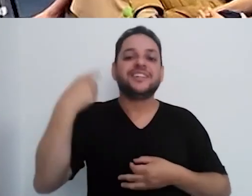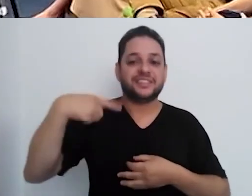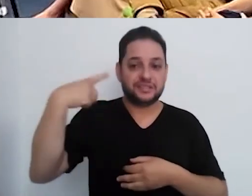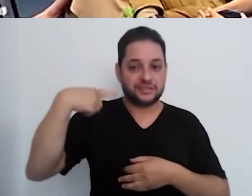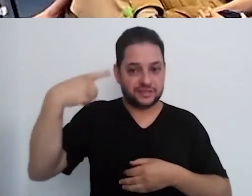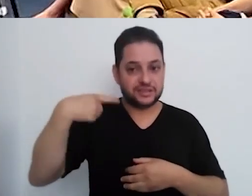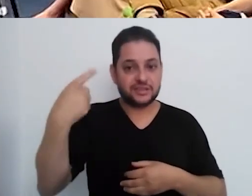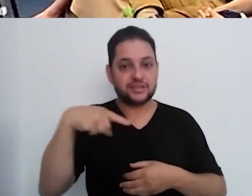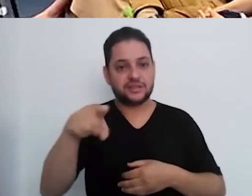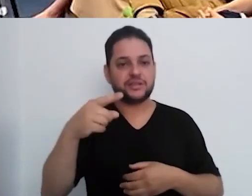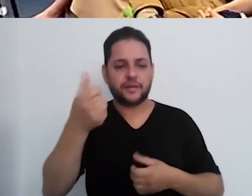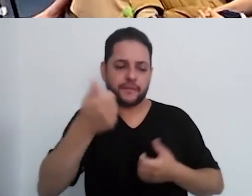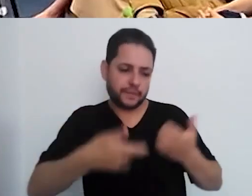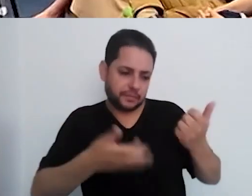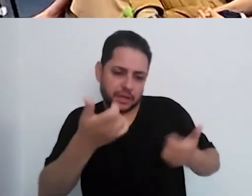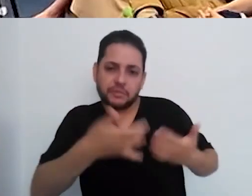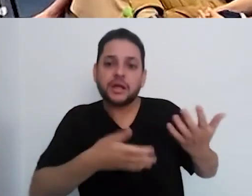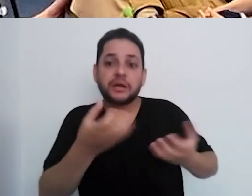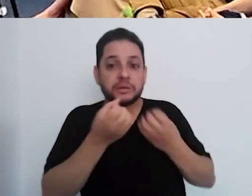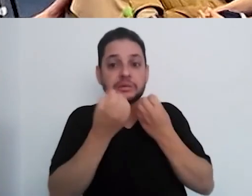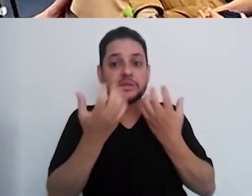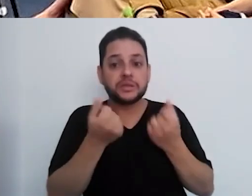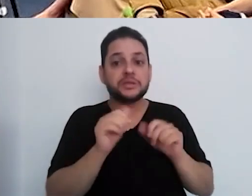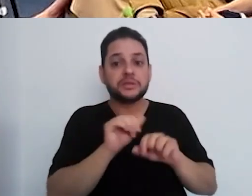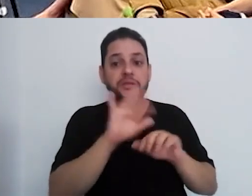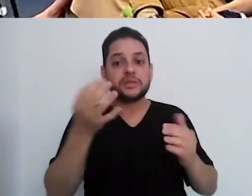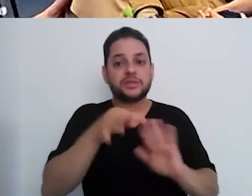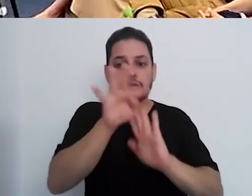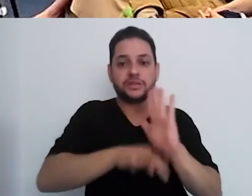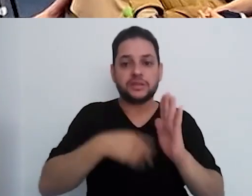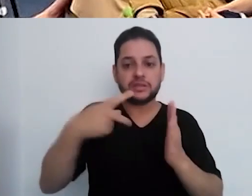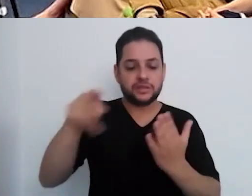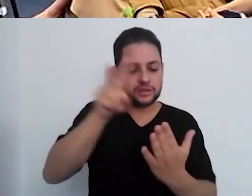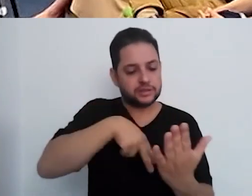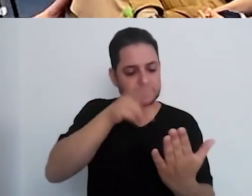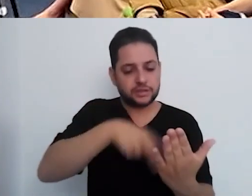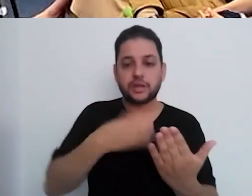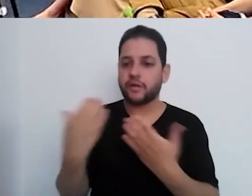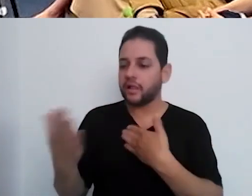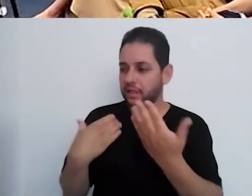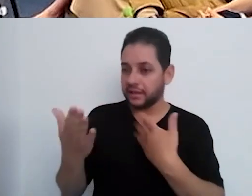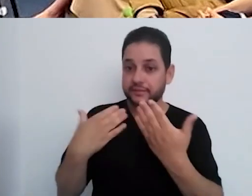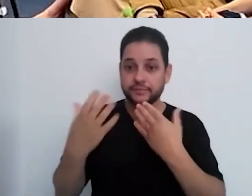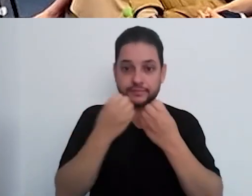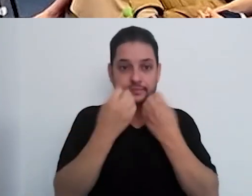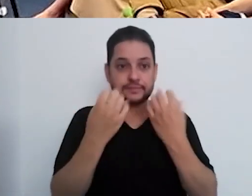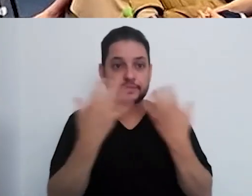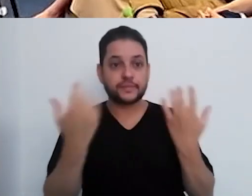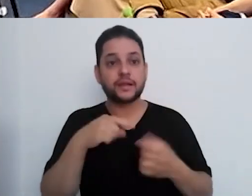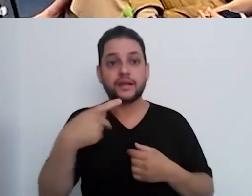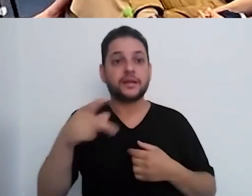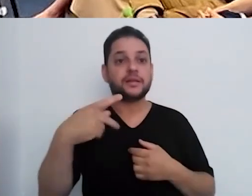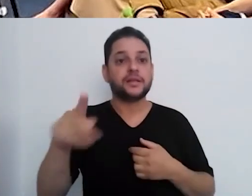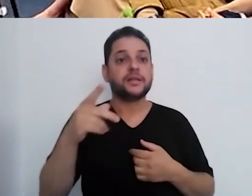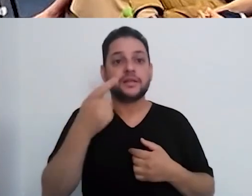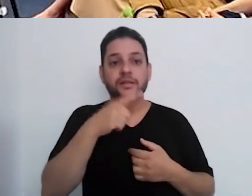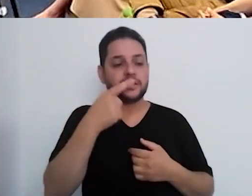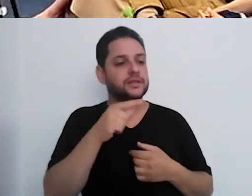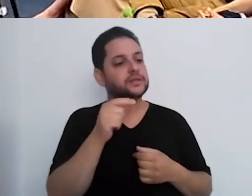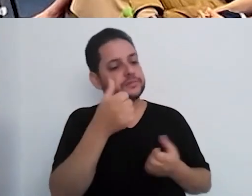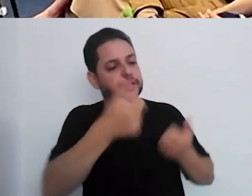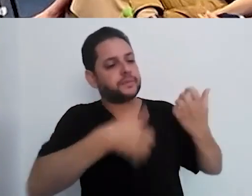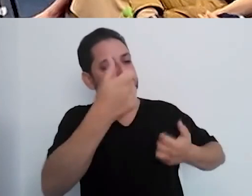boa, ela explica as coisas muito bem, foi muito legal ler os textos dela e conversar com ela, e mesmo ela não conseguiu me convencer, entendeu? Que eu